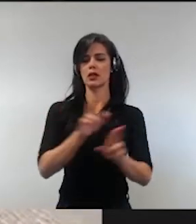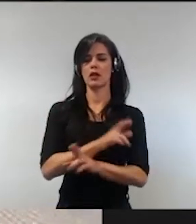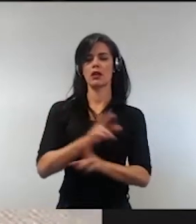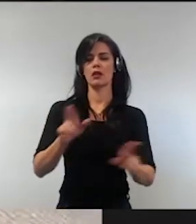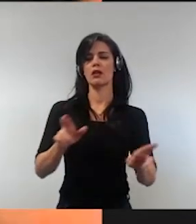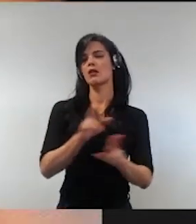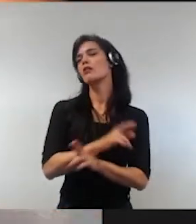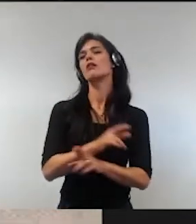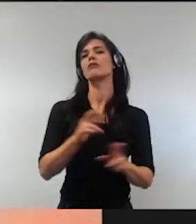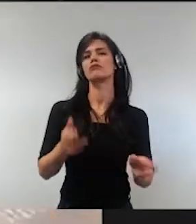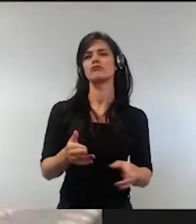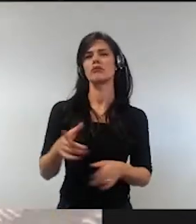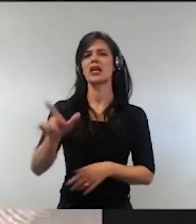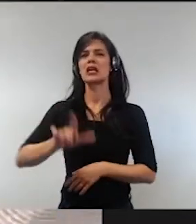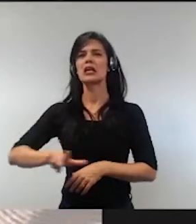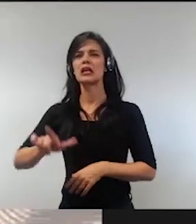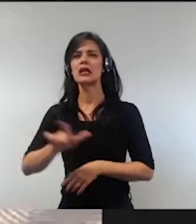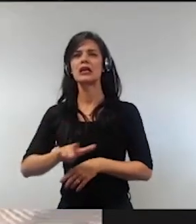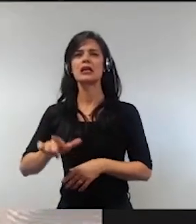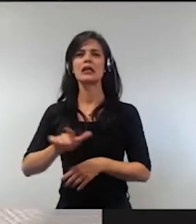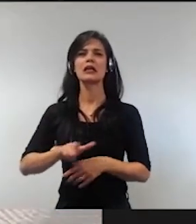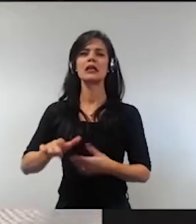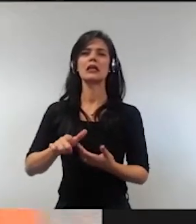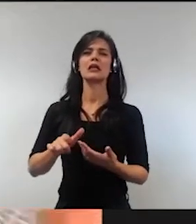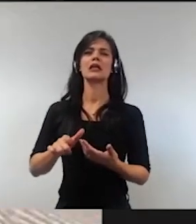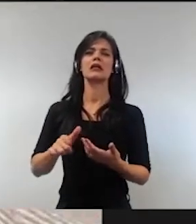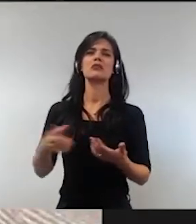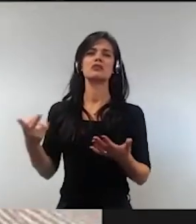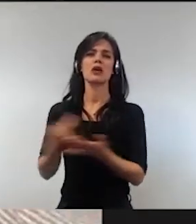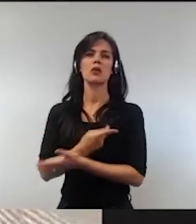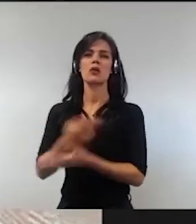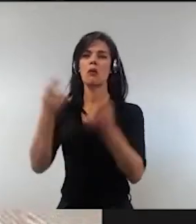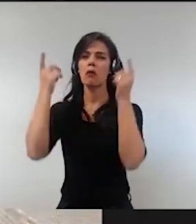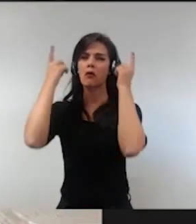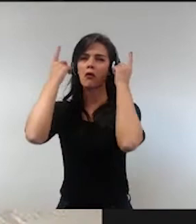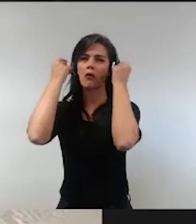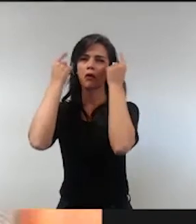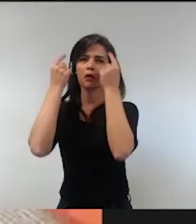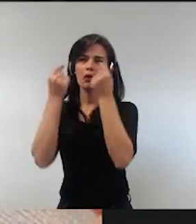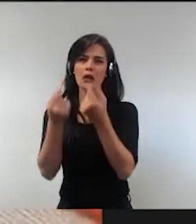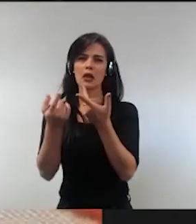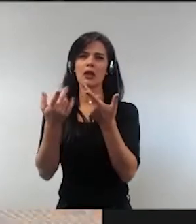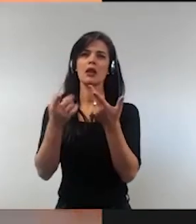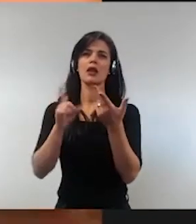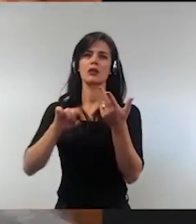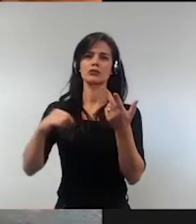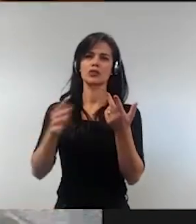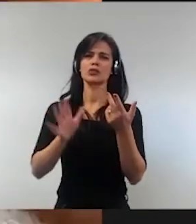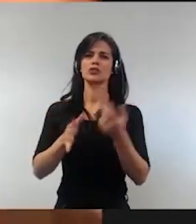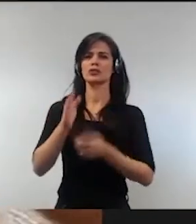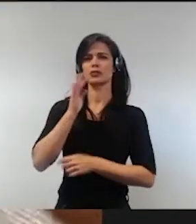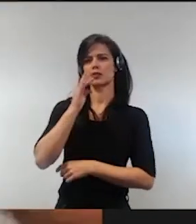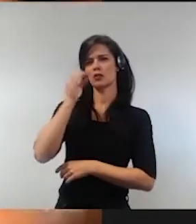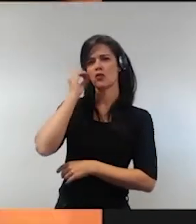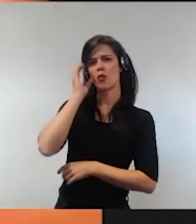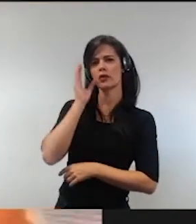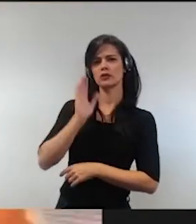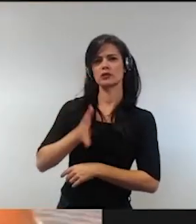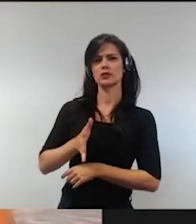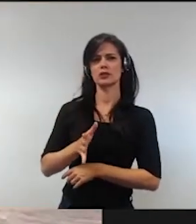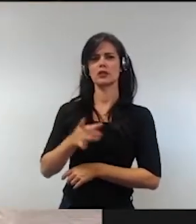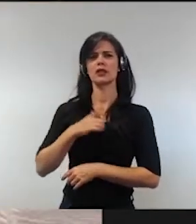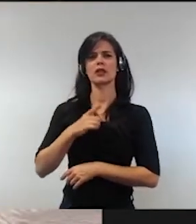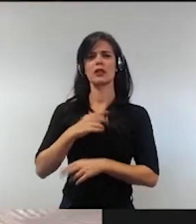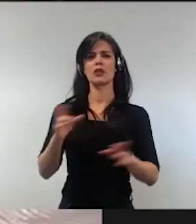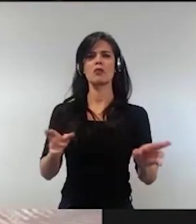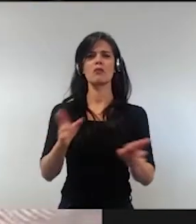grandes tragédias, as tragédias gregas, e o direito é conhecida. Ela vai até mais além disso. Existe uma